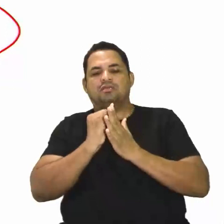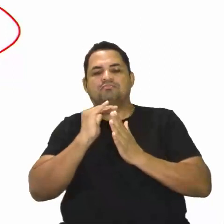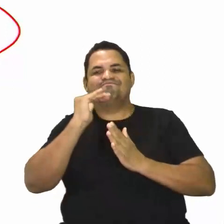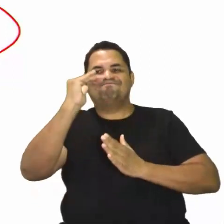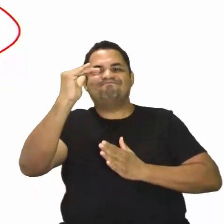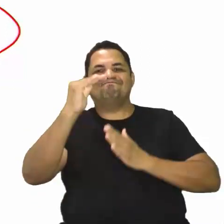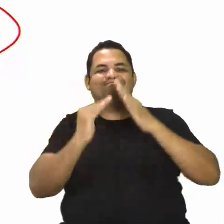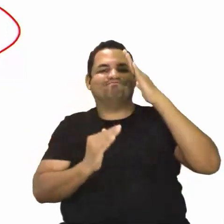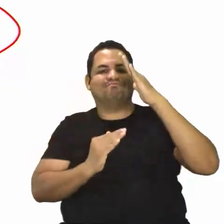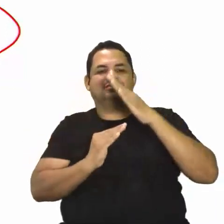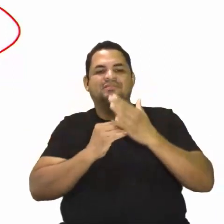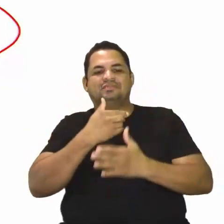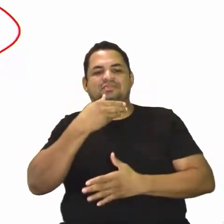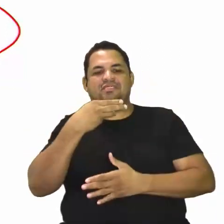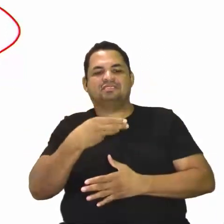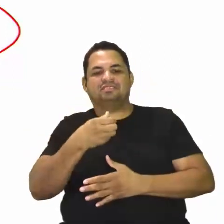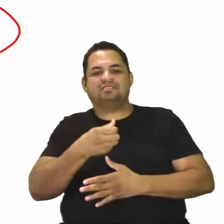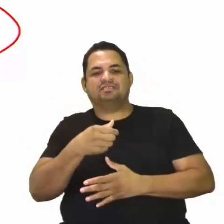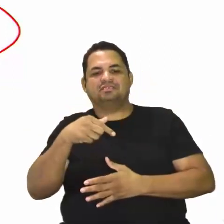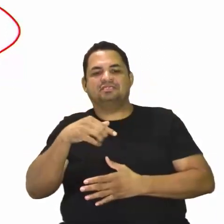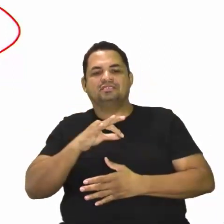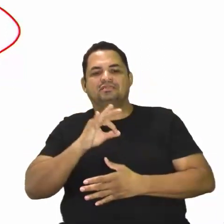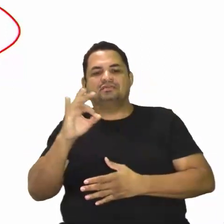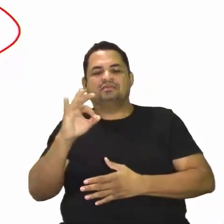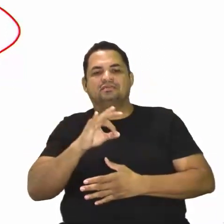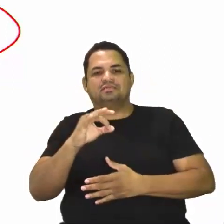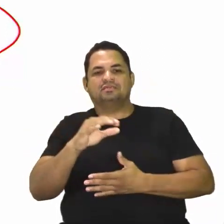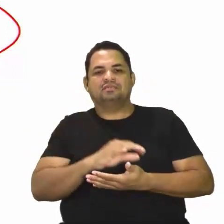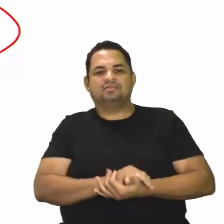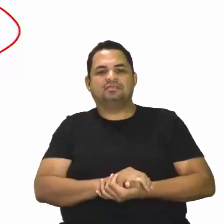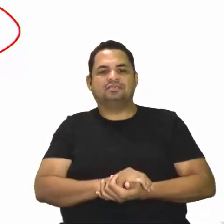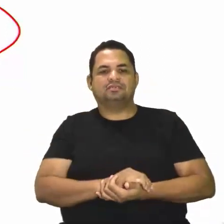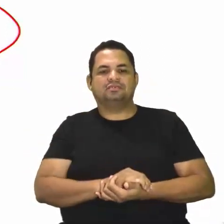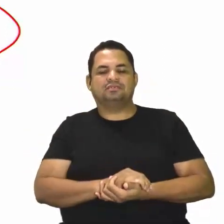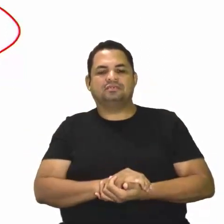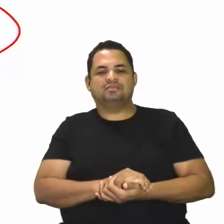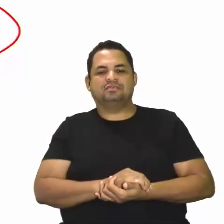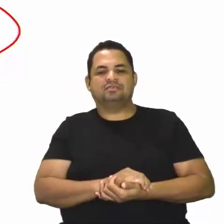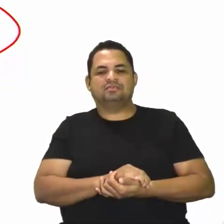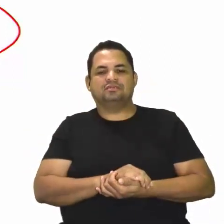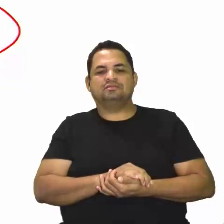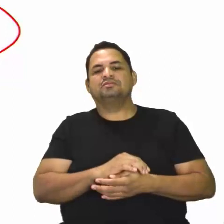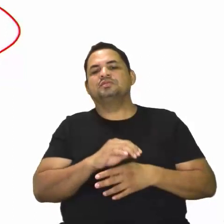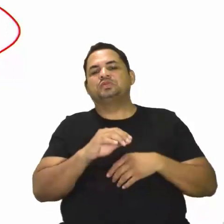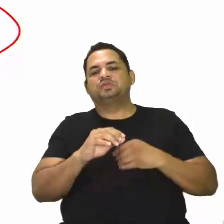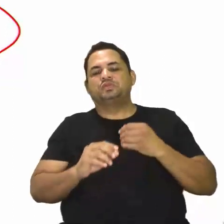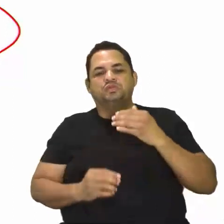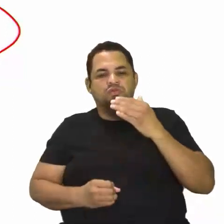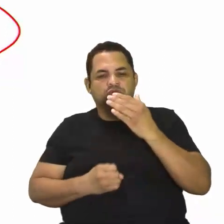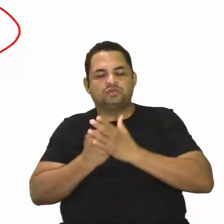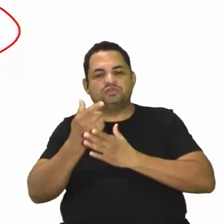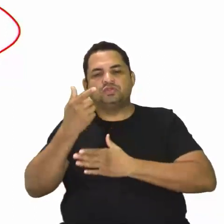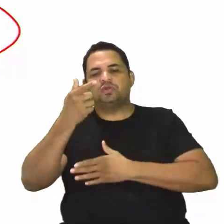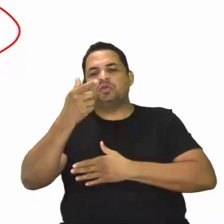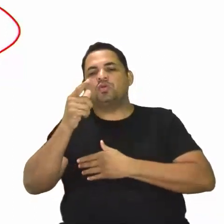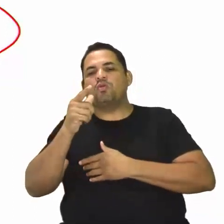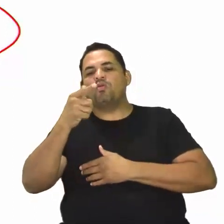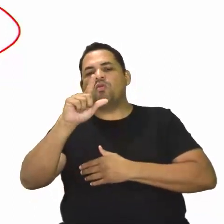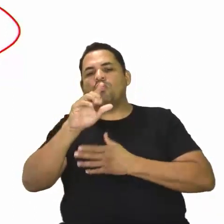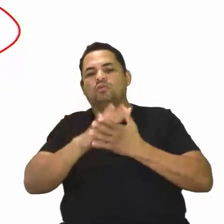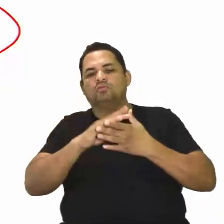vai para 367% no Plano Cruzado. Aí eles lançam outro plano aí para